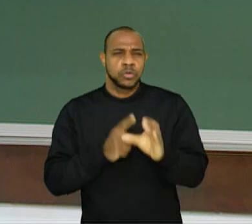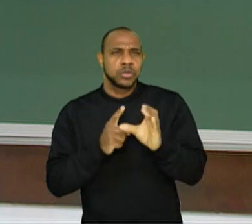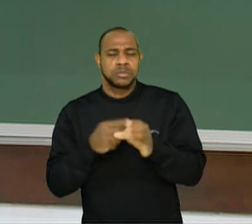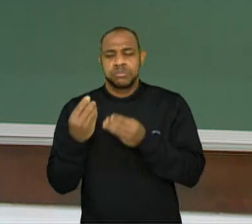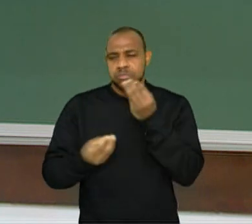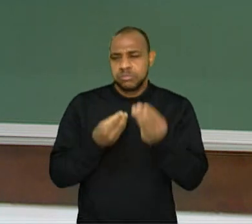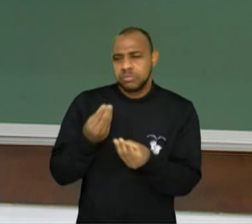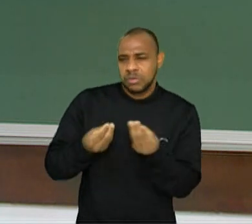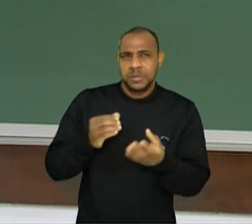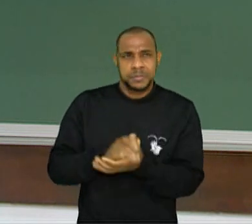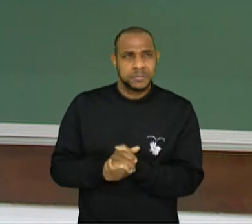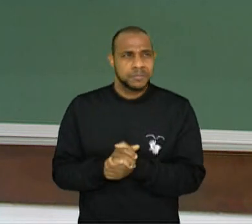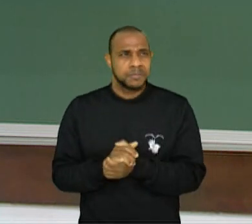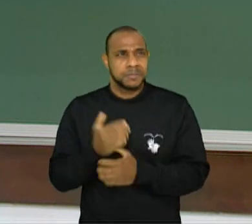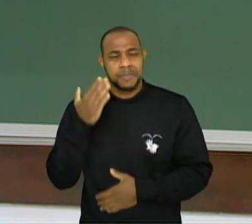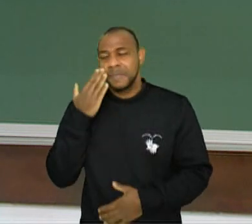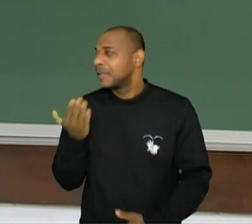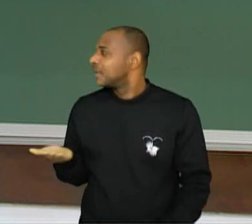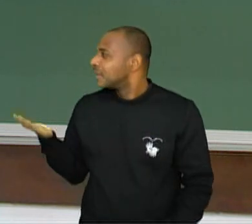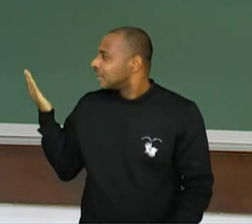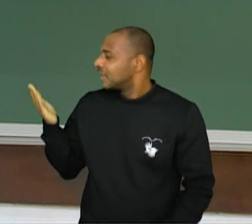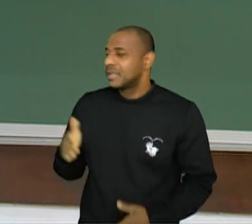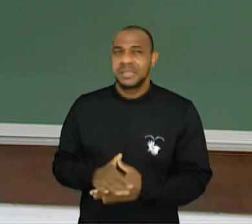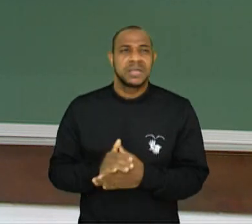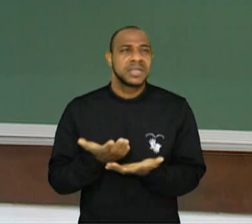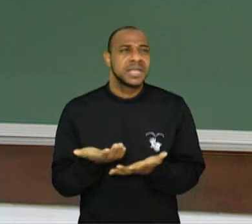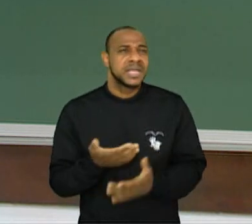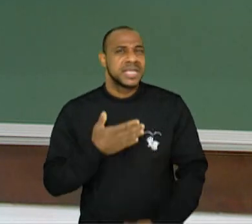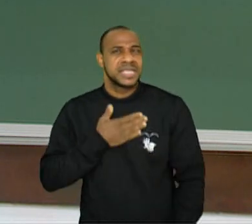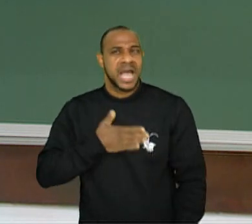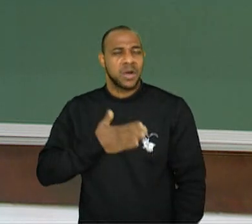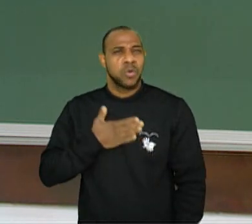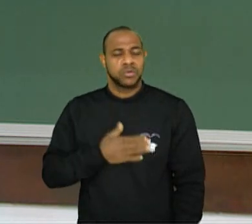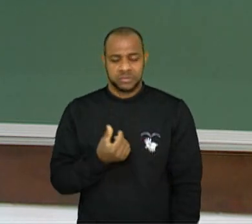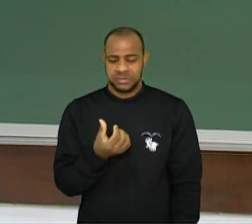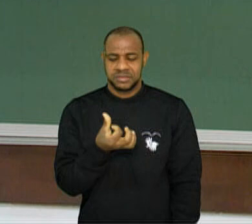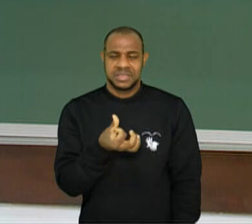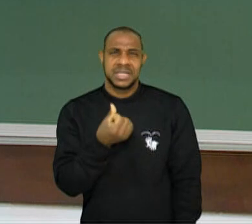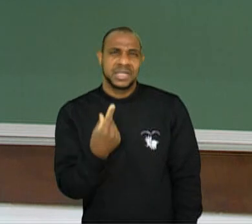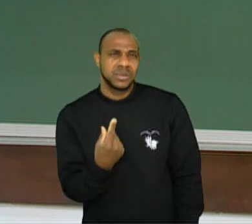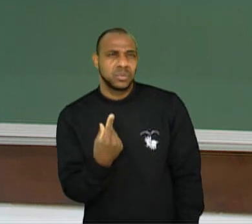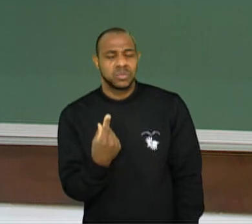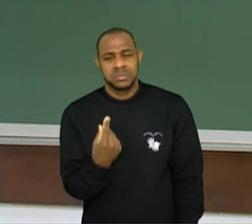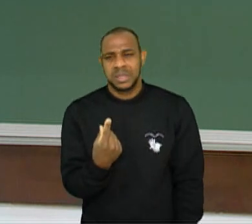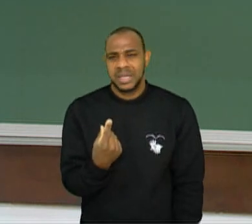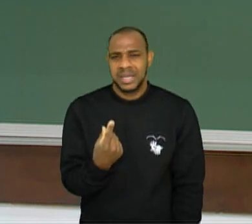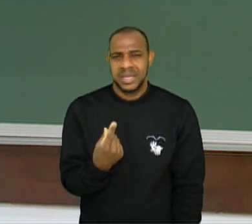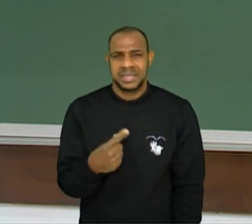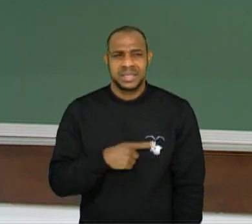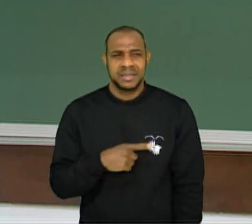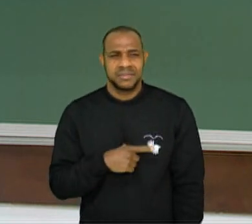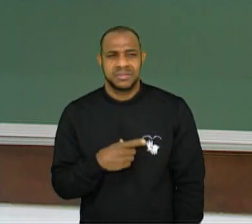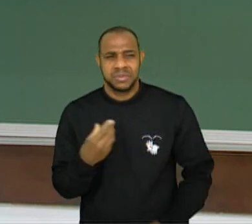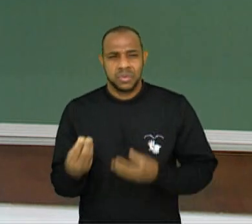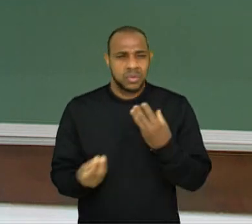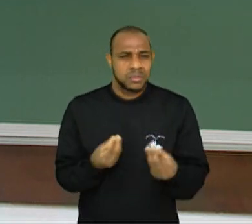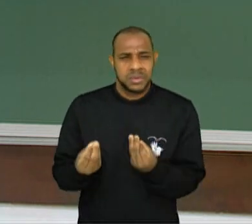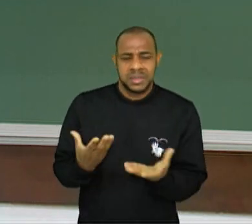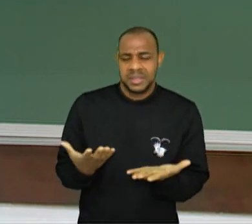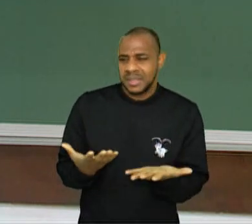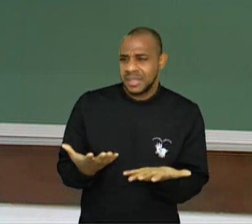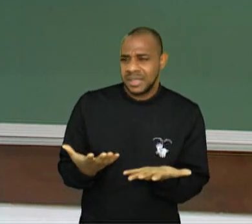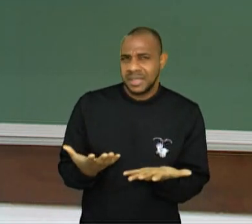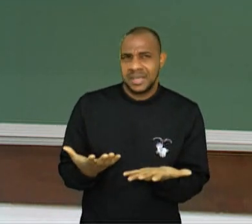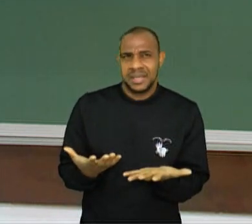aqui no Brasil. E ele, em agosto de 61, condecorou com uma ordem de mérito, uma ordem